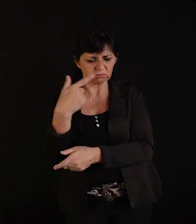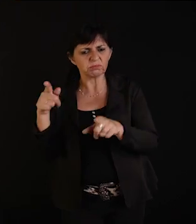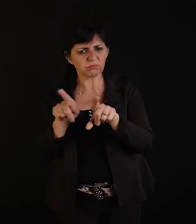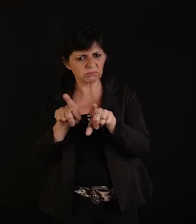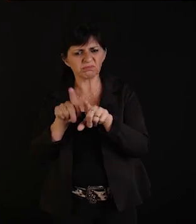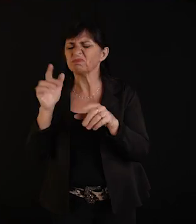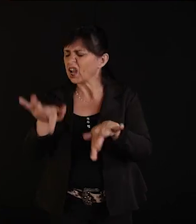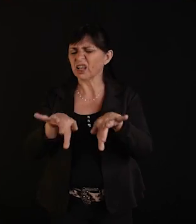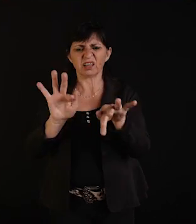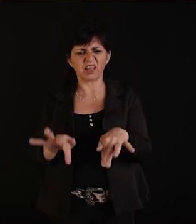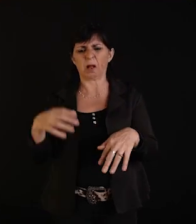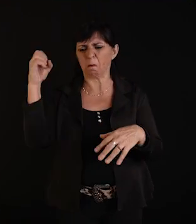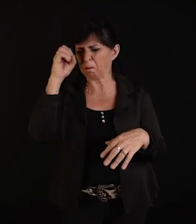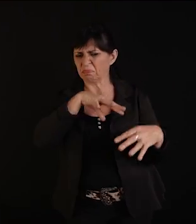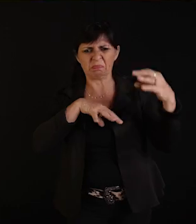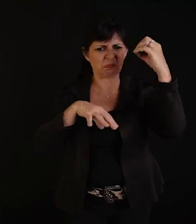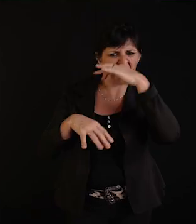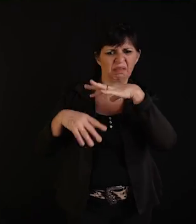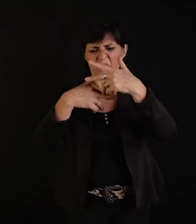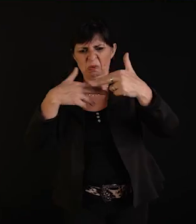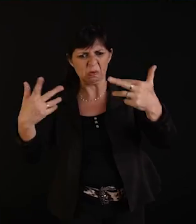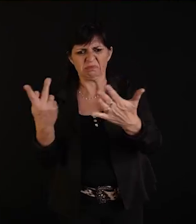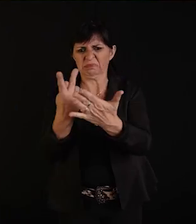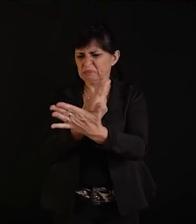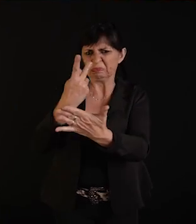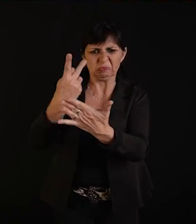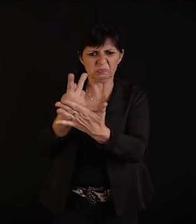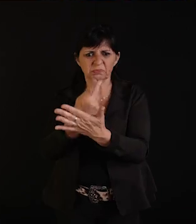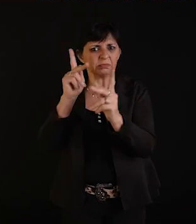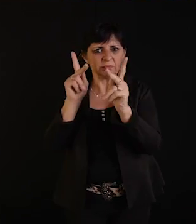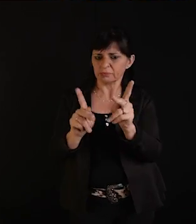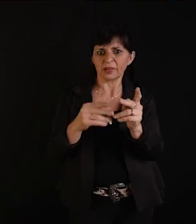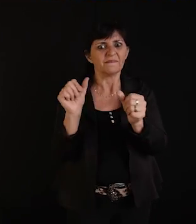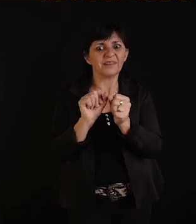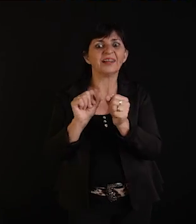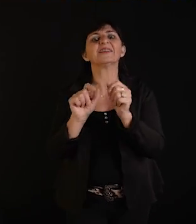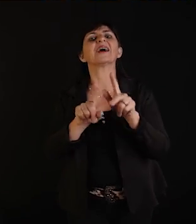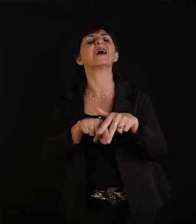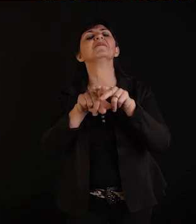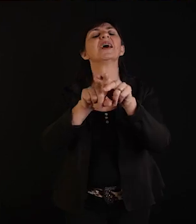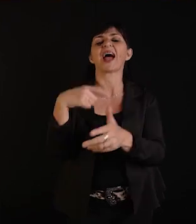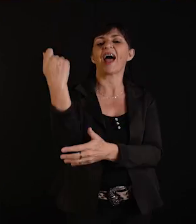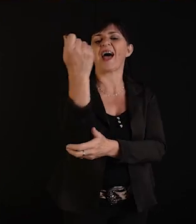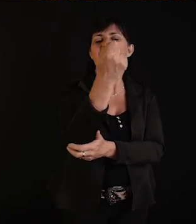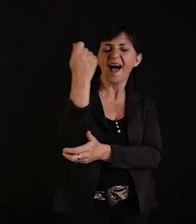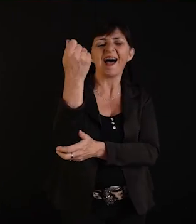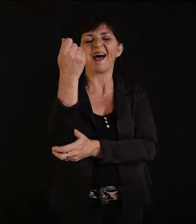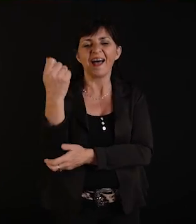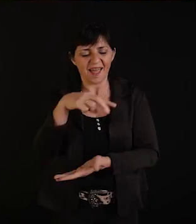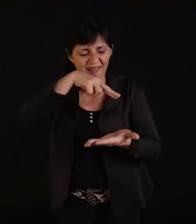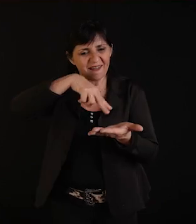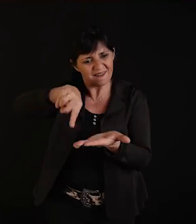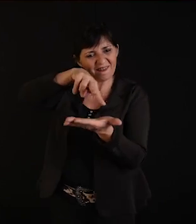Chega de brutalidade, de rasgar cavalo ao meio. e cavalo e gaúcho dessa pátria